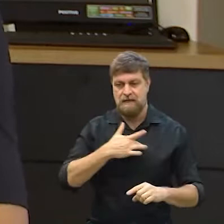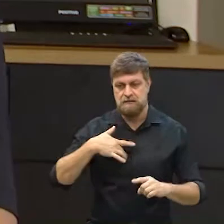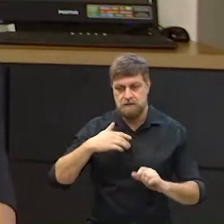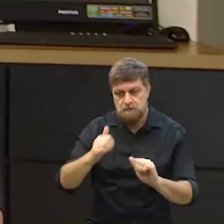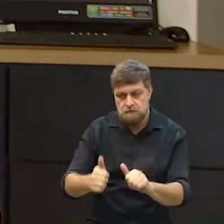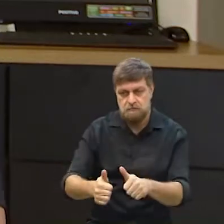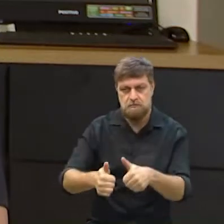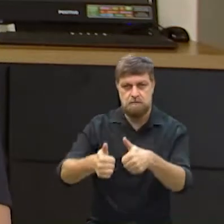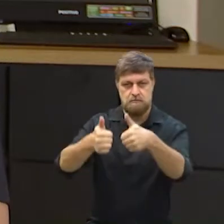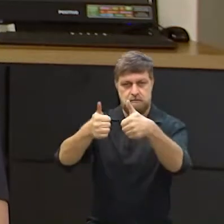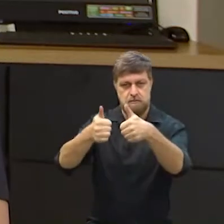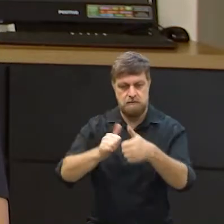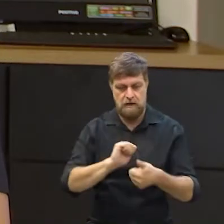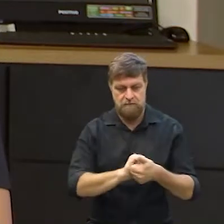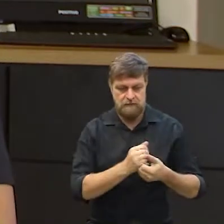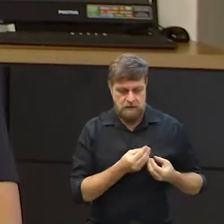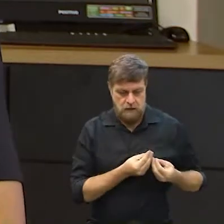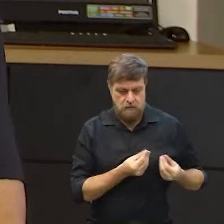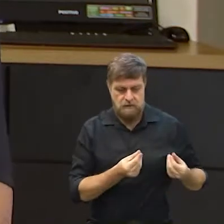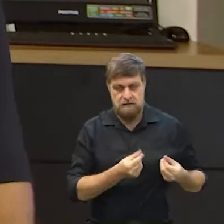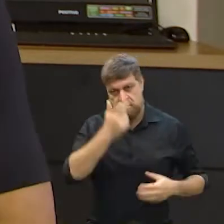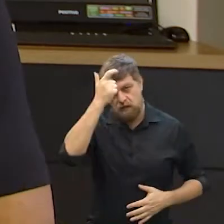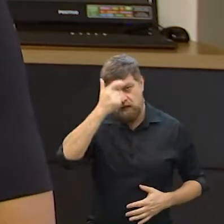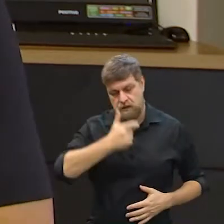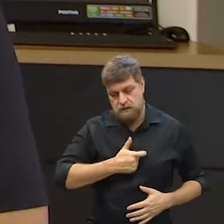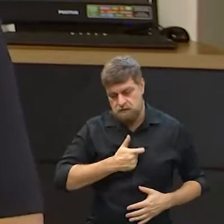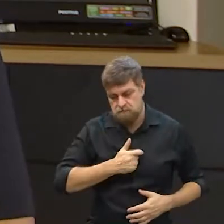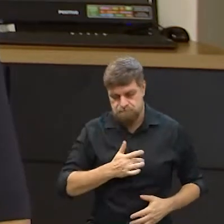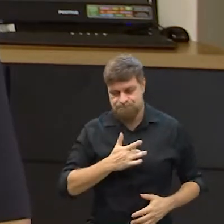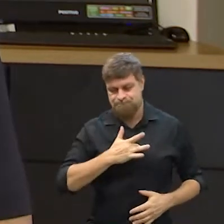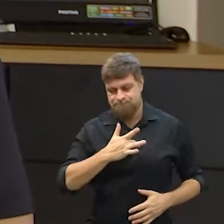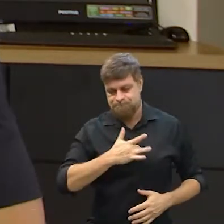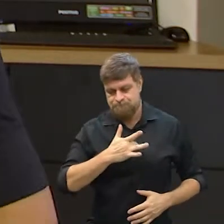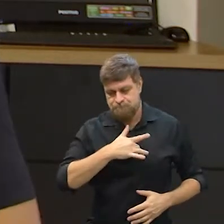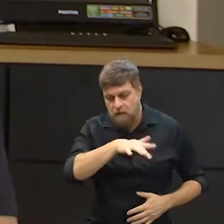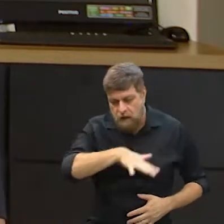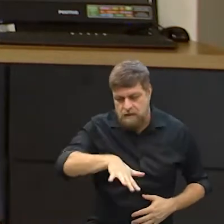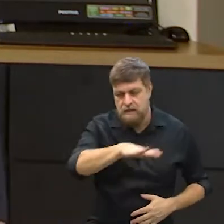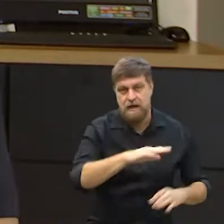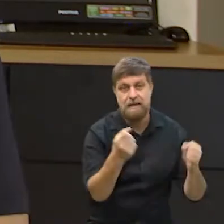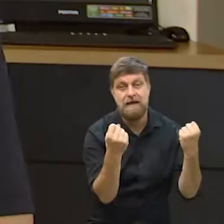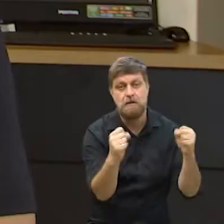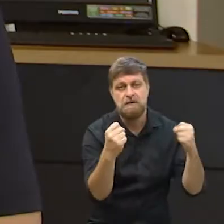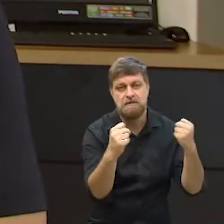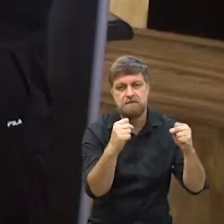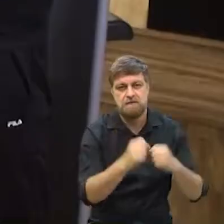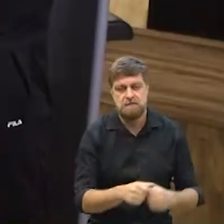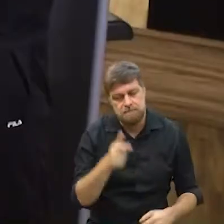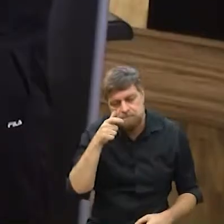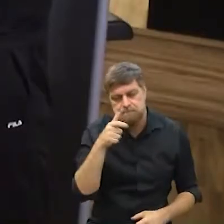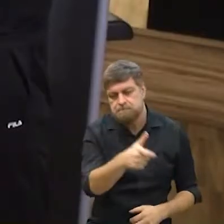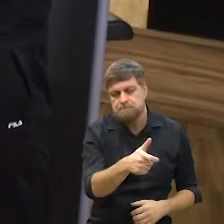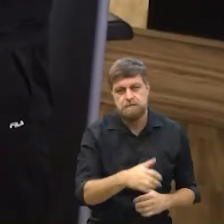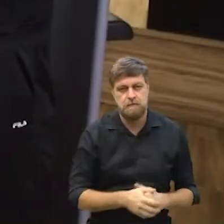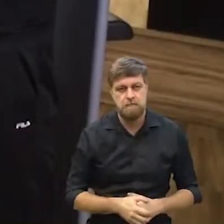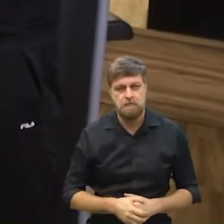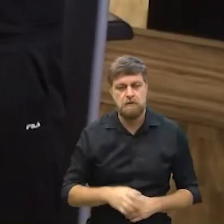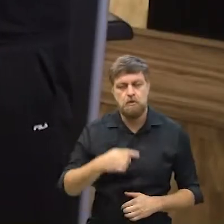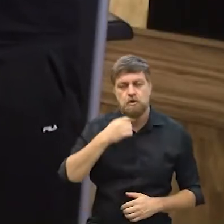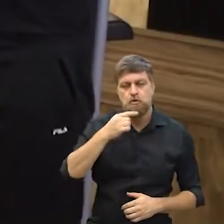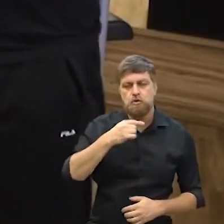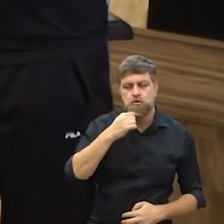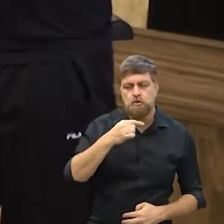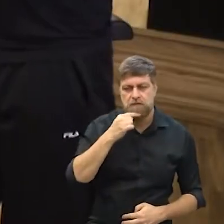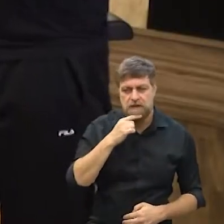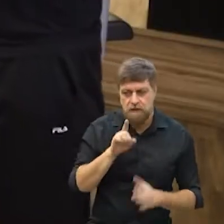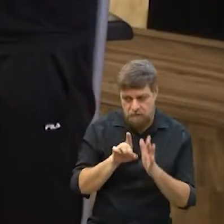fundamentais para que ela tivesse sucesso também de qualidade de vida. Isso foi o que me trouxe uma grande paixão para a atuação da educação física. Bom, que gera uma certa dúvida, eu